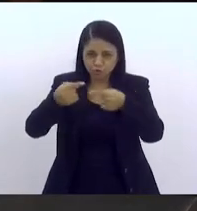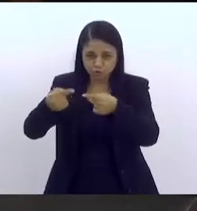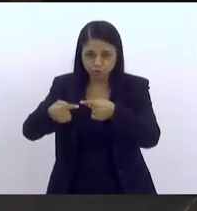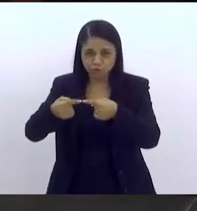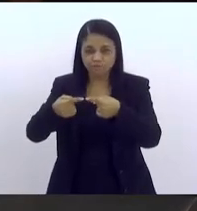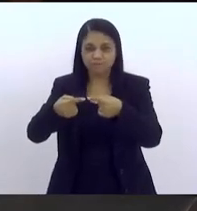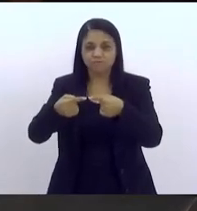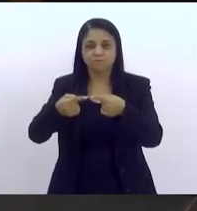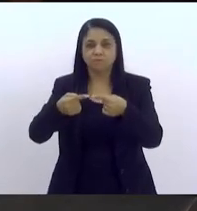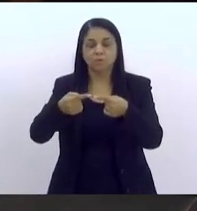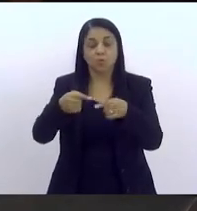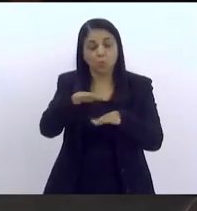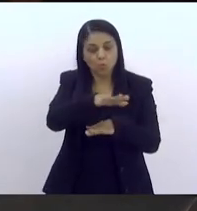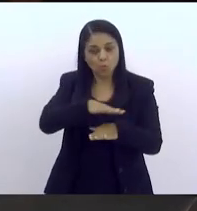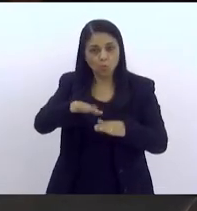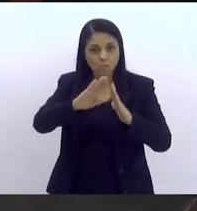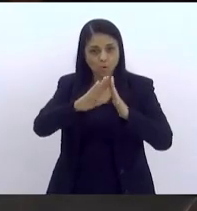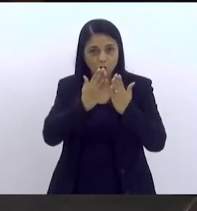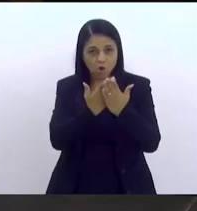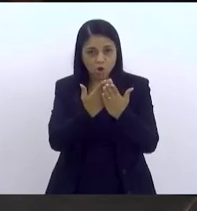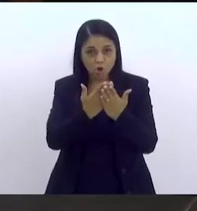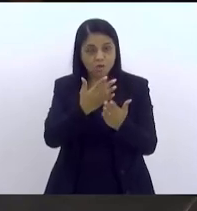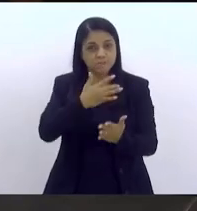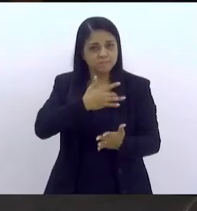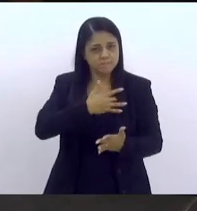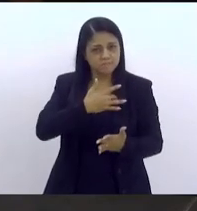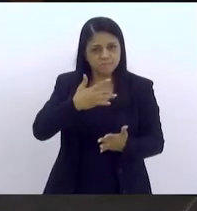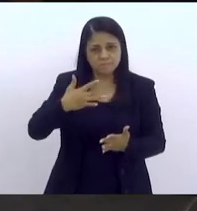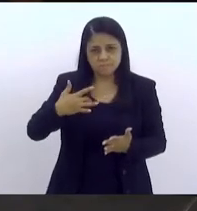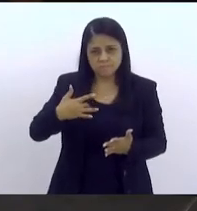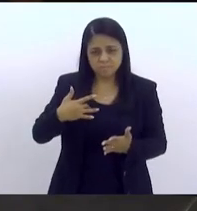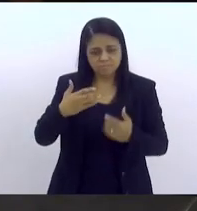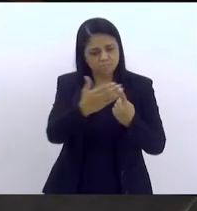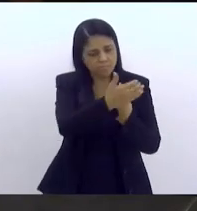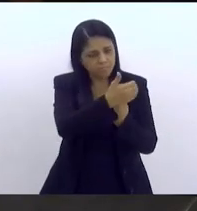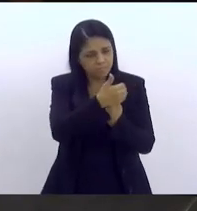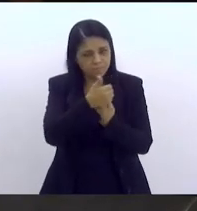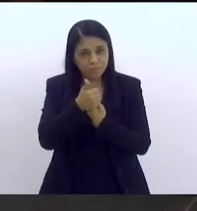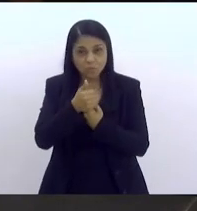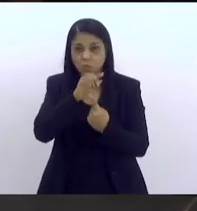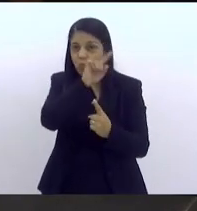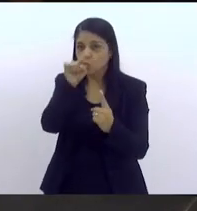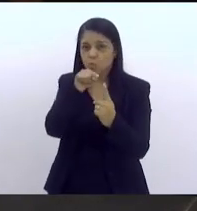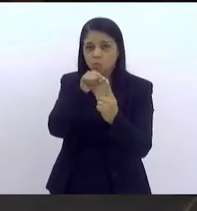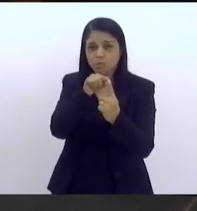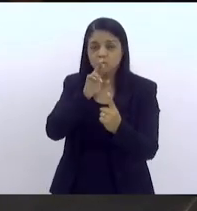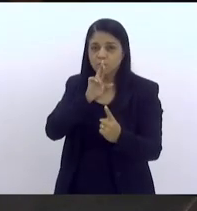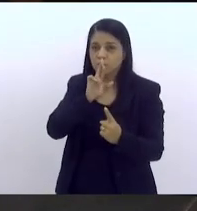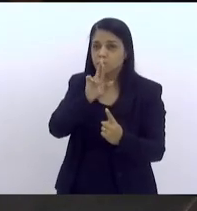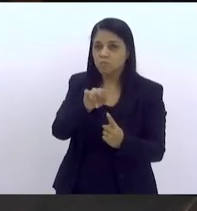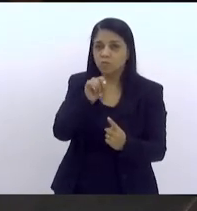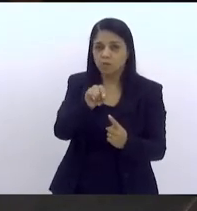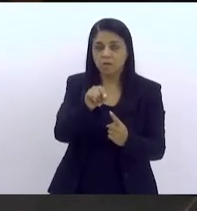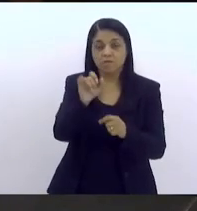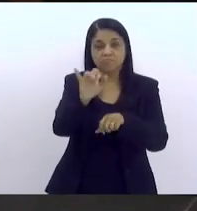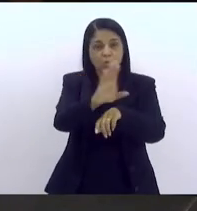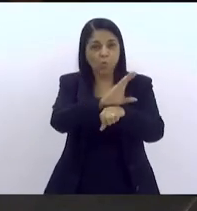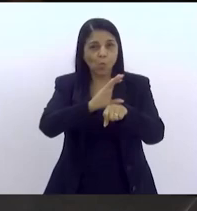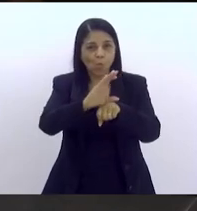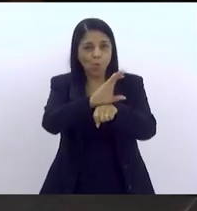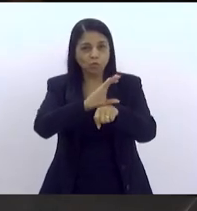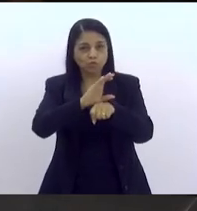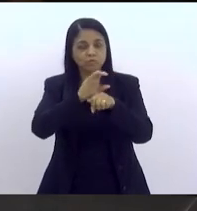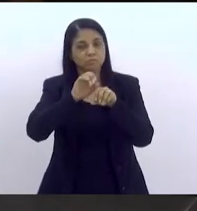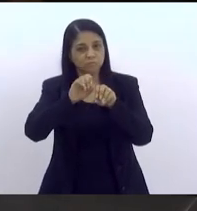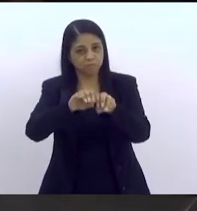o ambiente escolar deve ser saudável e acolhedor com o objetivo de corresponder a missão constitucional da educação